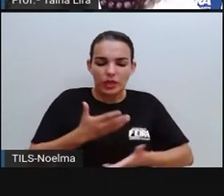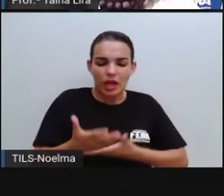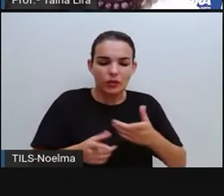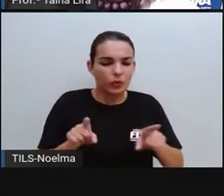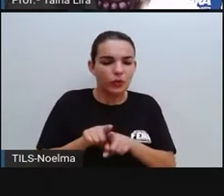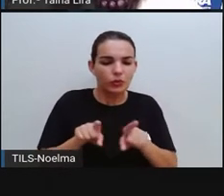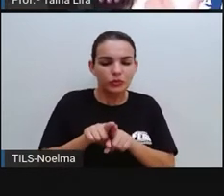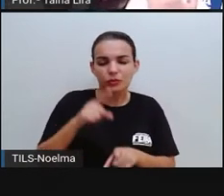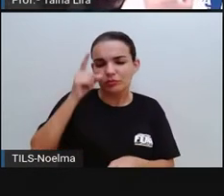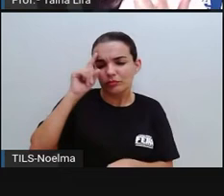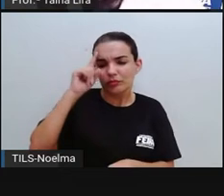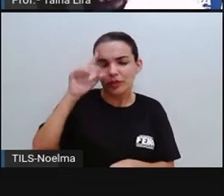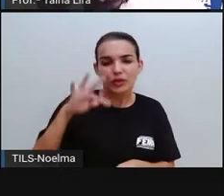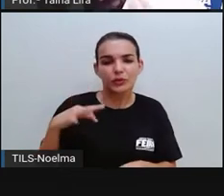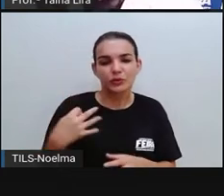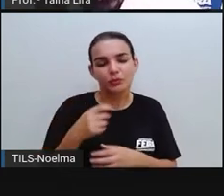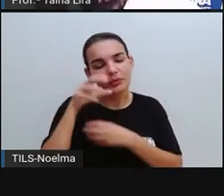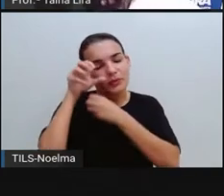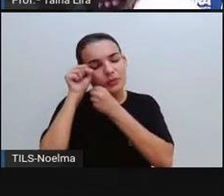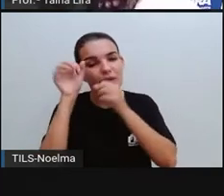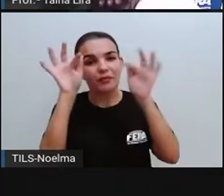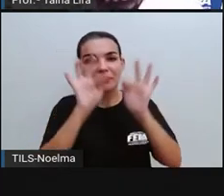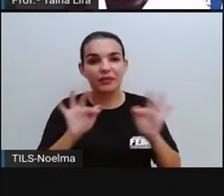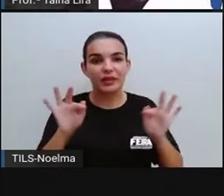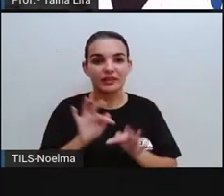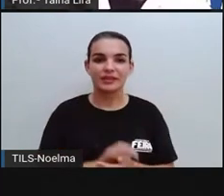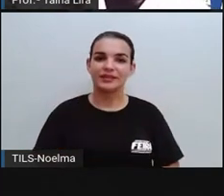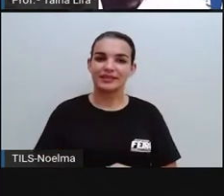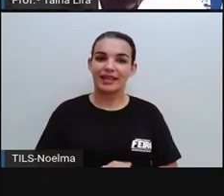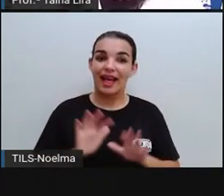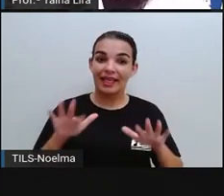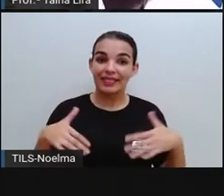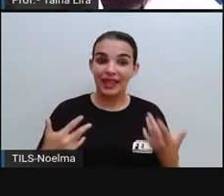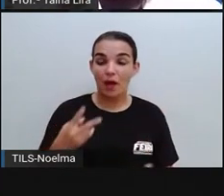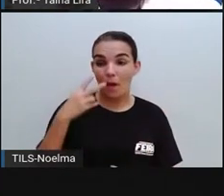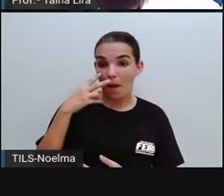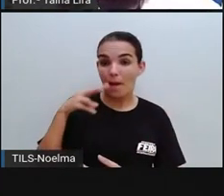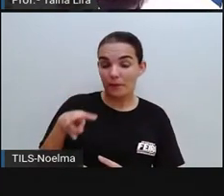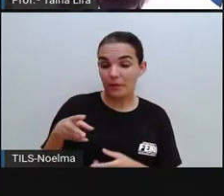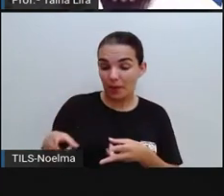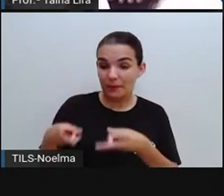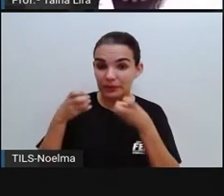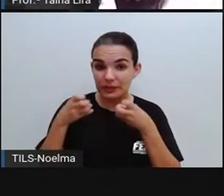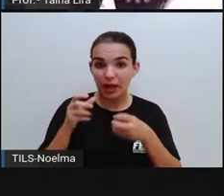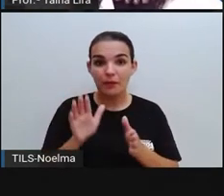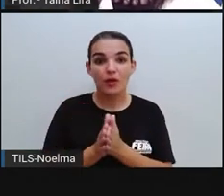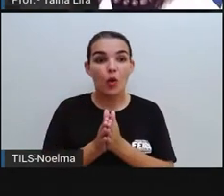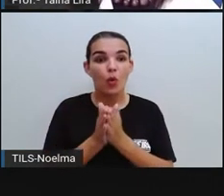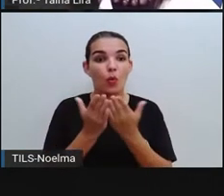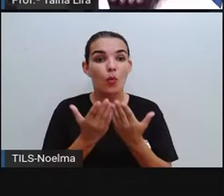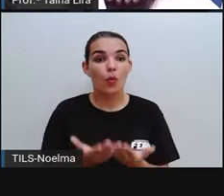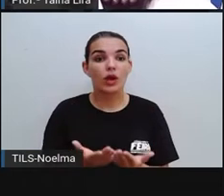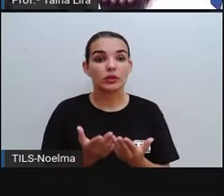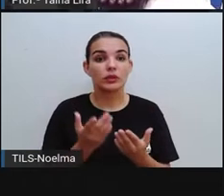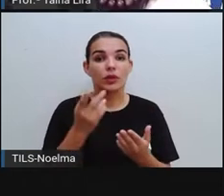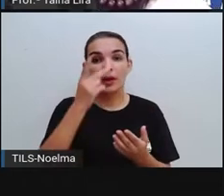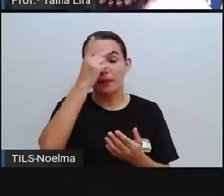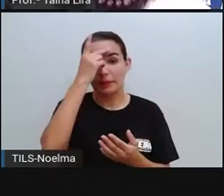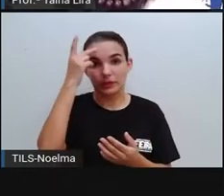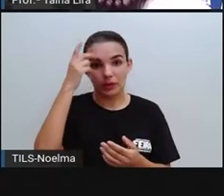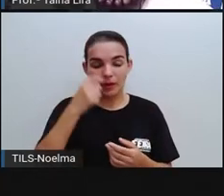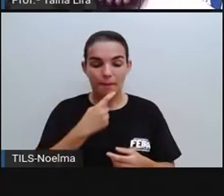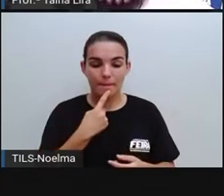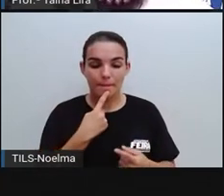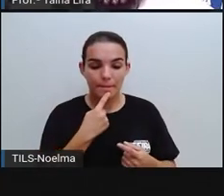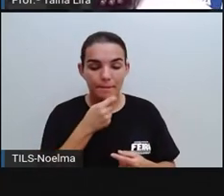dormir felizes. E aí, observem segundo ano, que quando o repórter vai